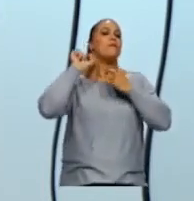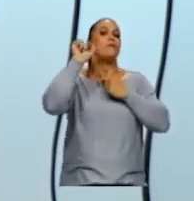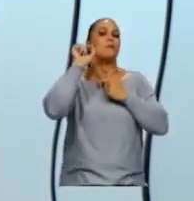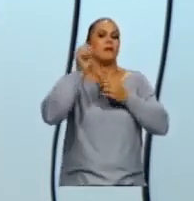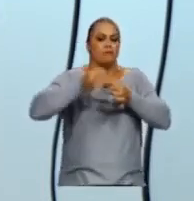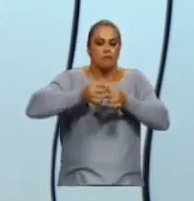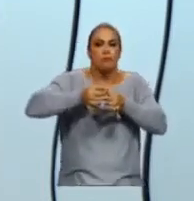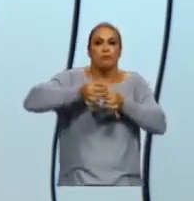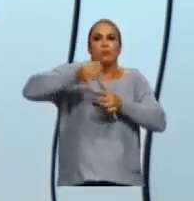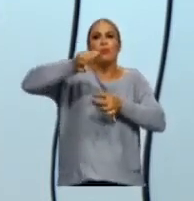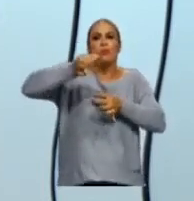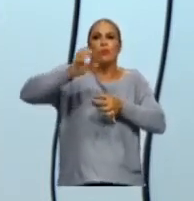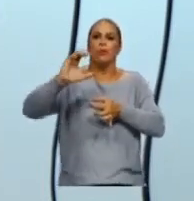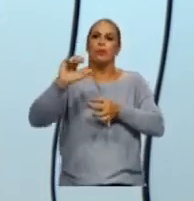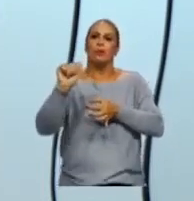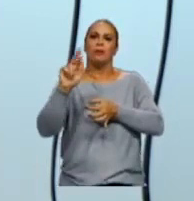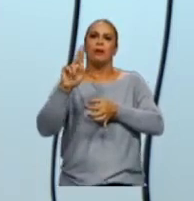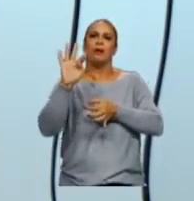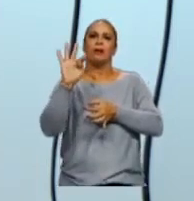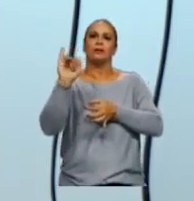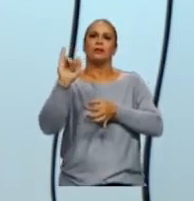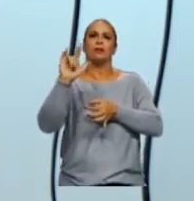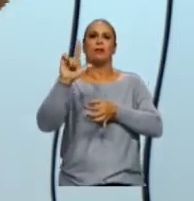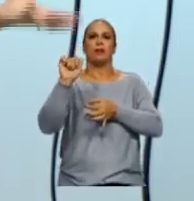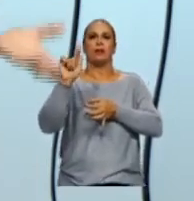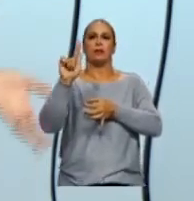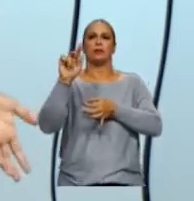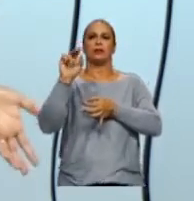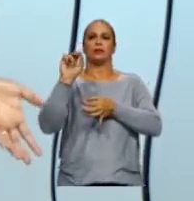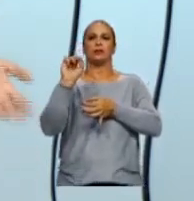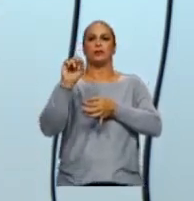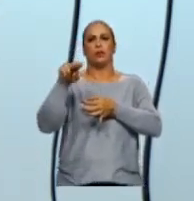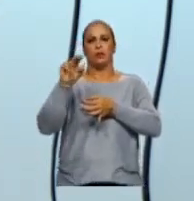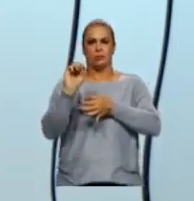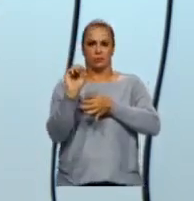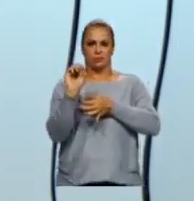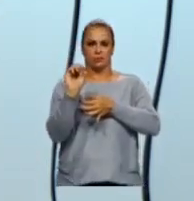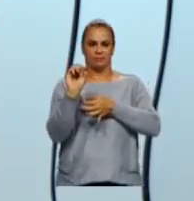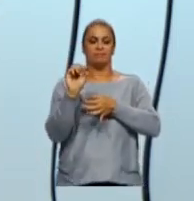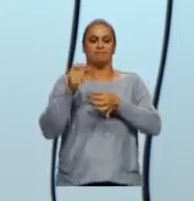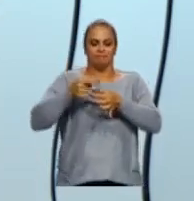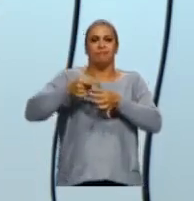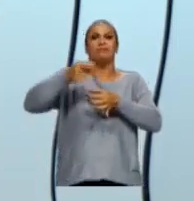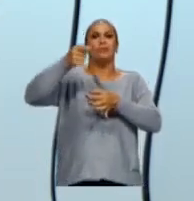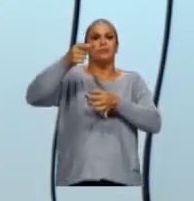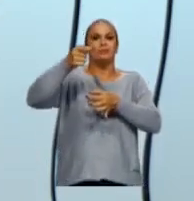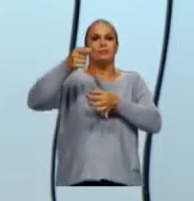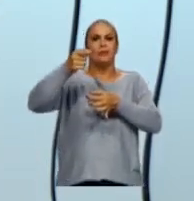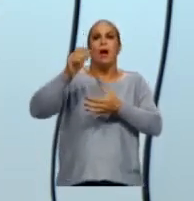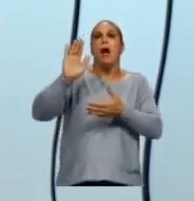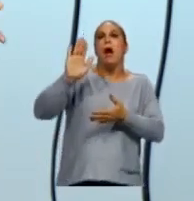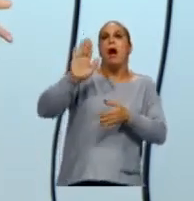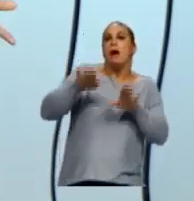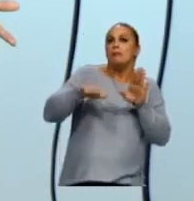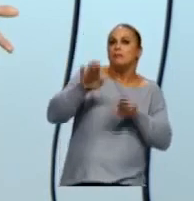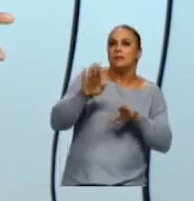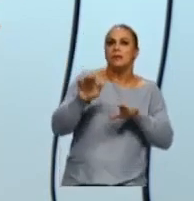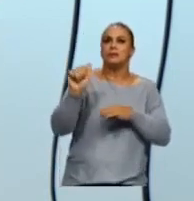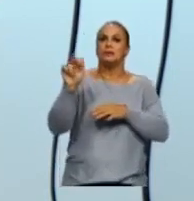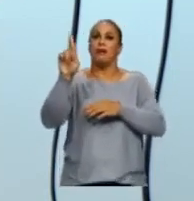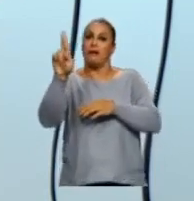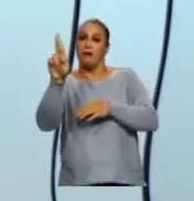presente a faringe tanto no aparelho digestivo e também no aparelho respiratório. Ora, ele vai passar o ar, há momentos,